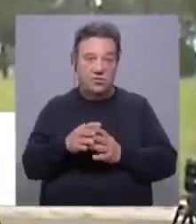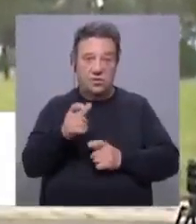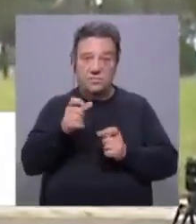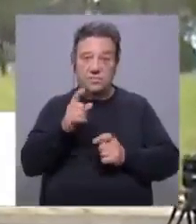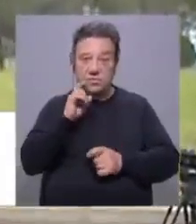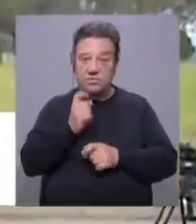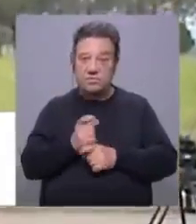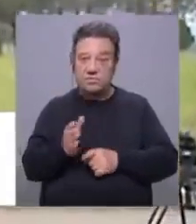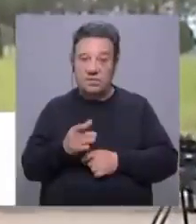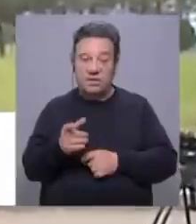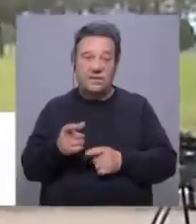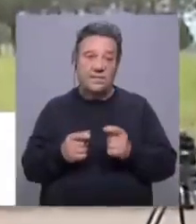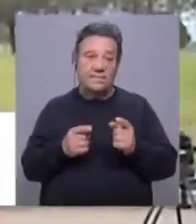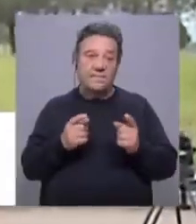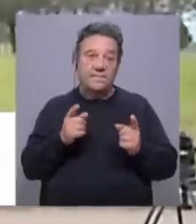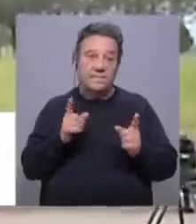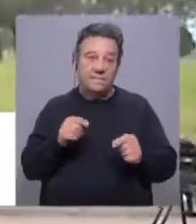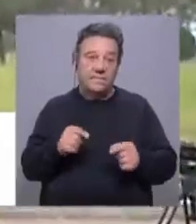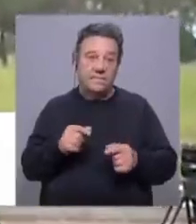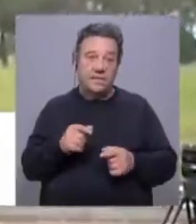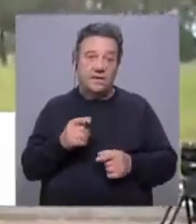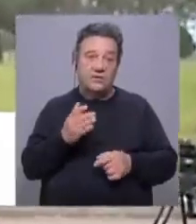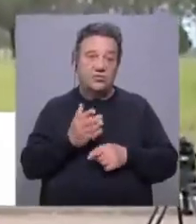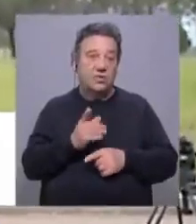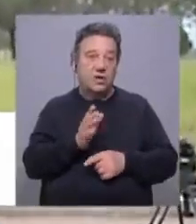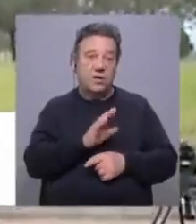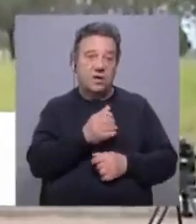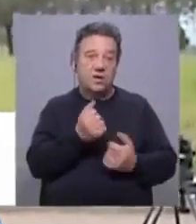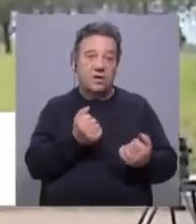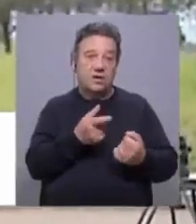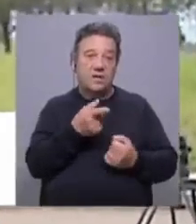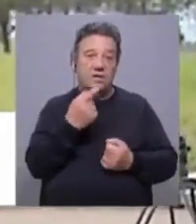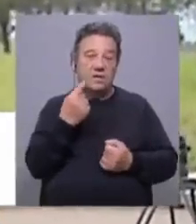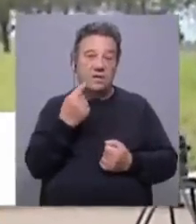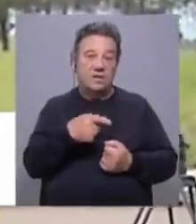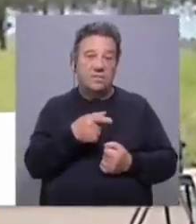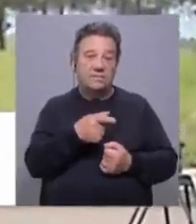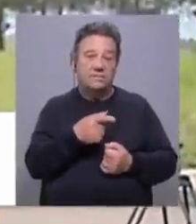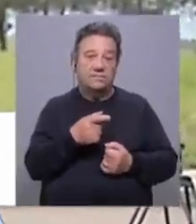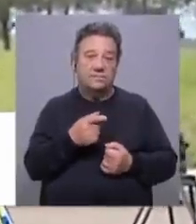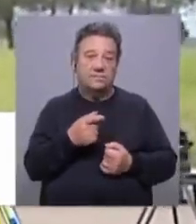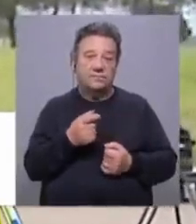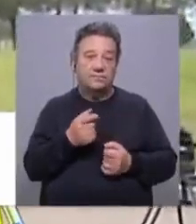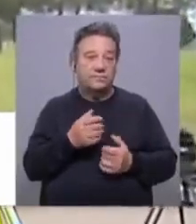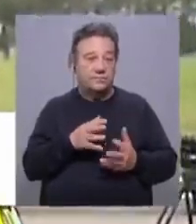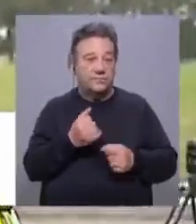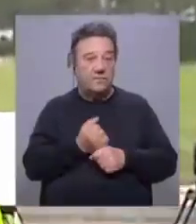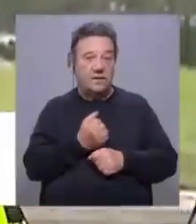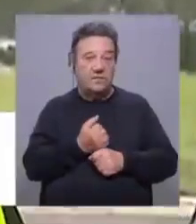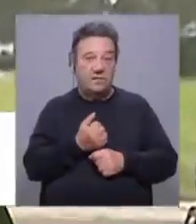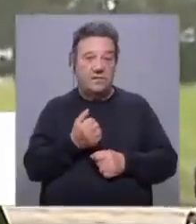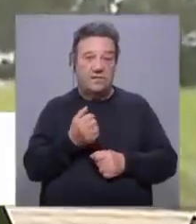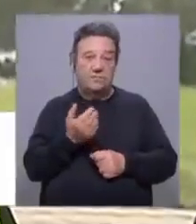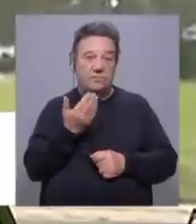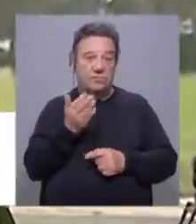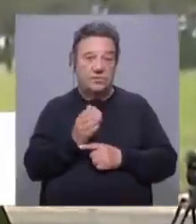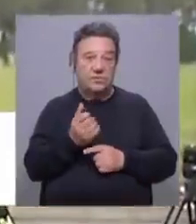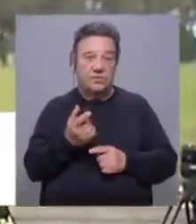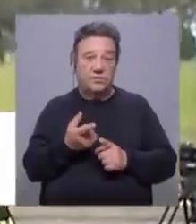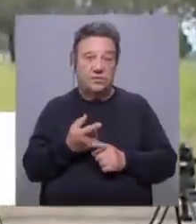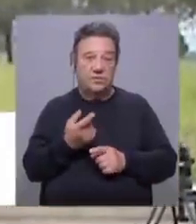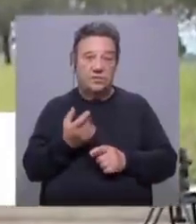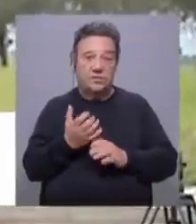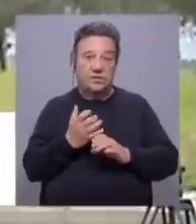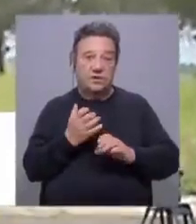cidadãos, com exceção dos veículos que se encontram a desenvolver atividades laborais, como é o caso, o exemplo dos